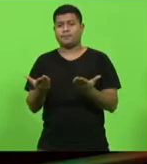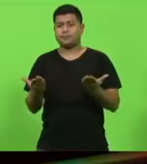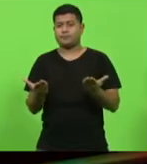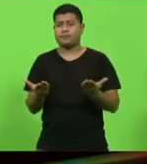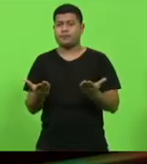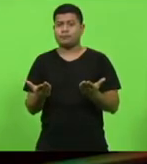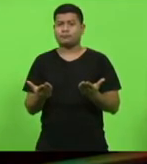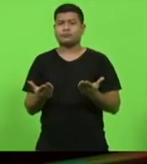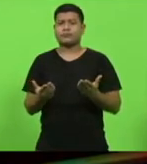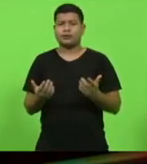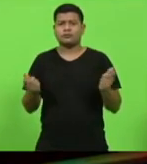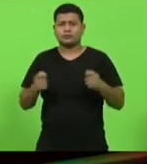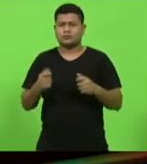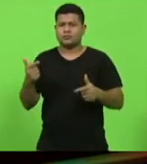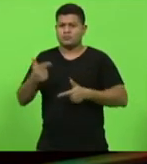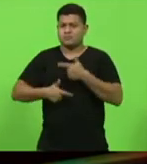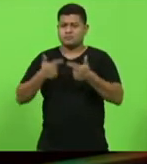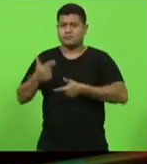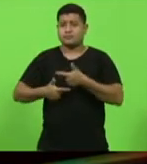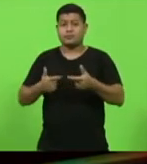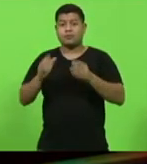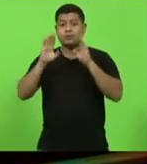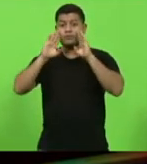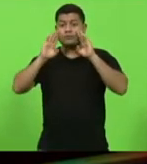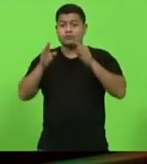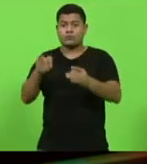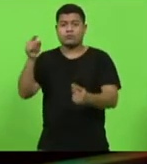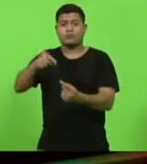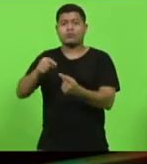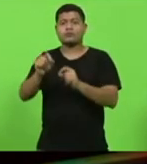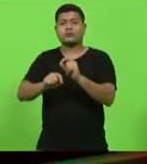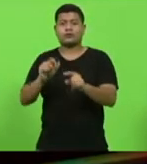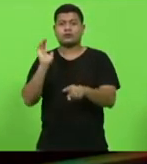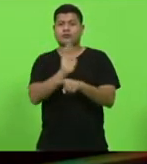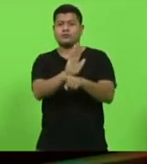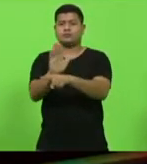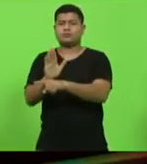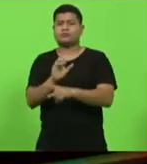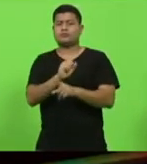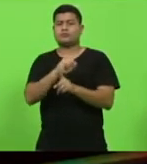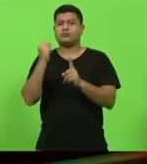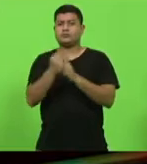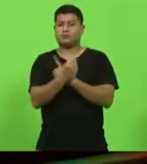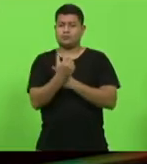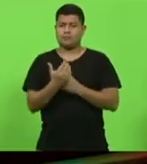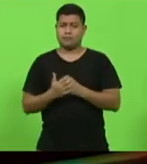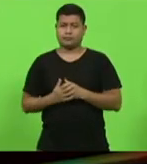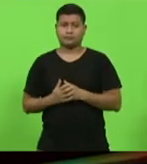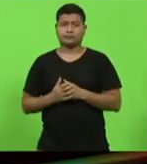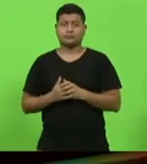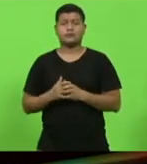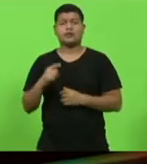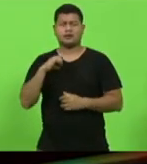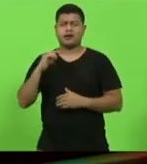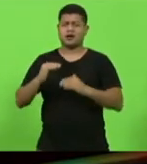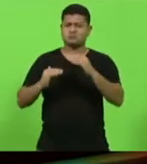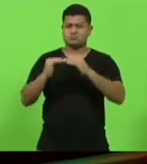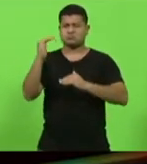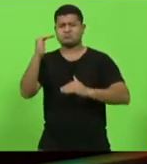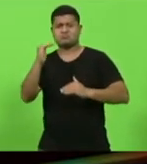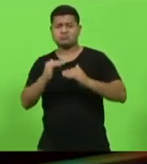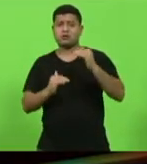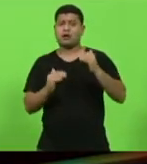sempre trabalhando em prol do cidadão Catarinense e a divergência vá